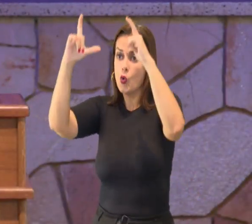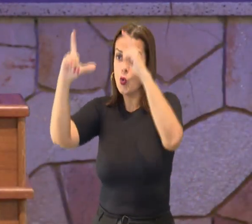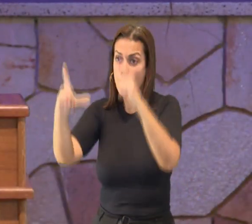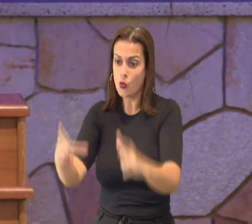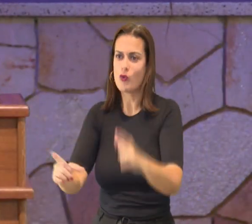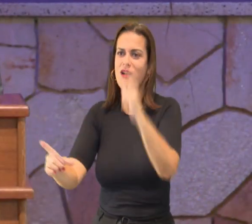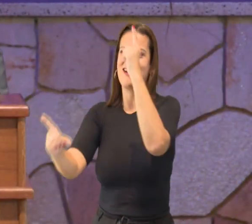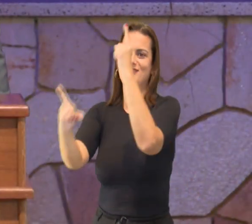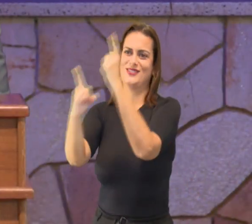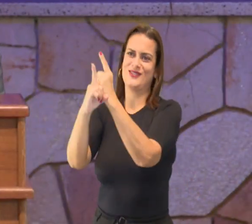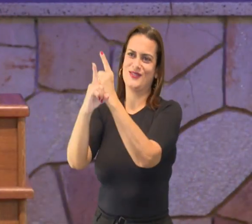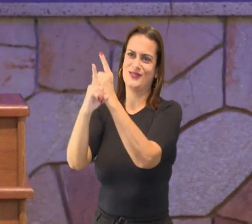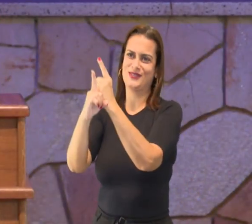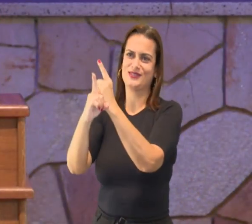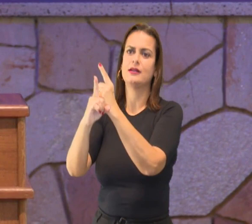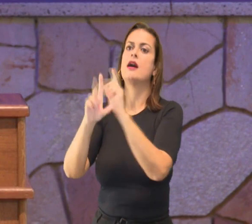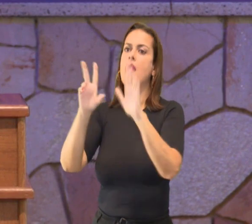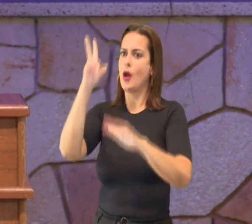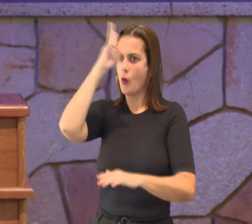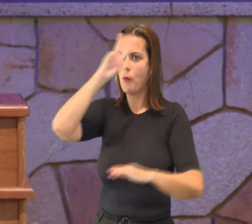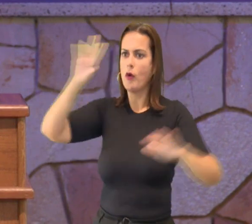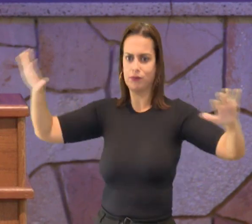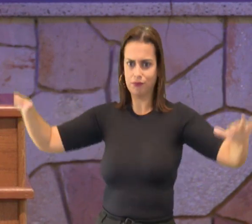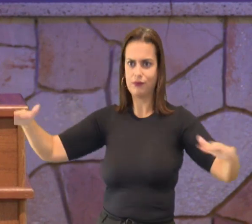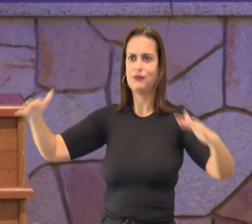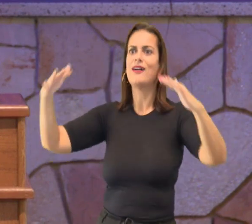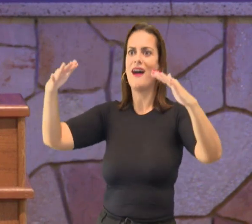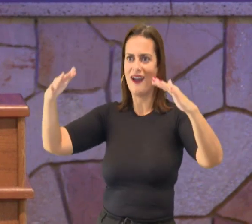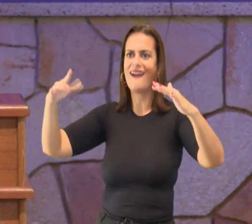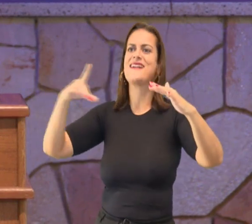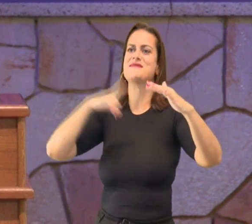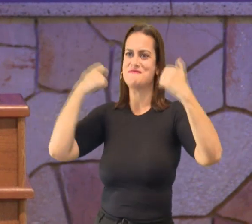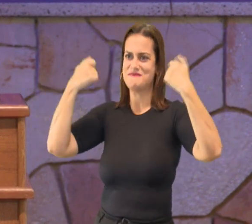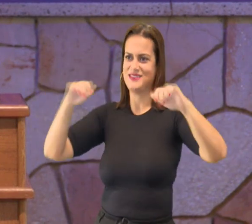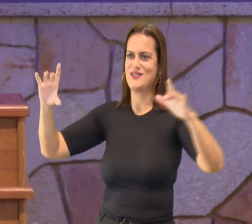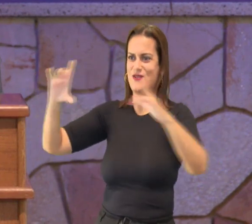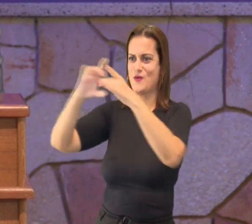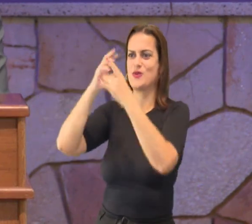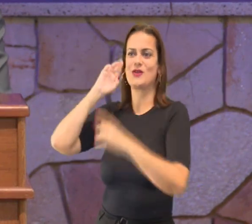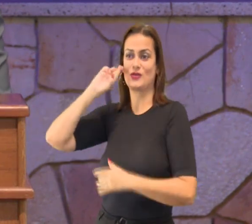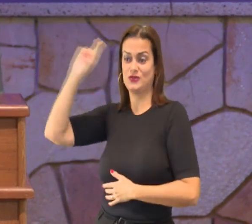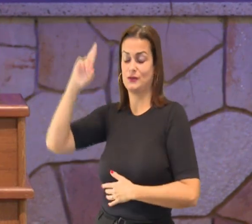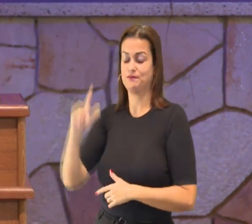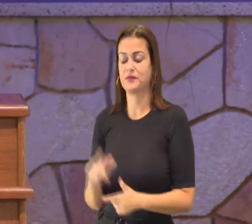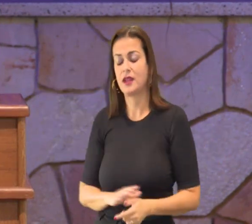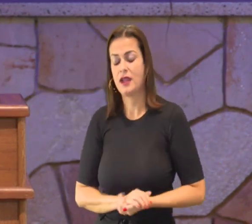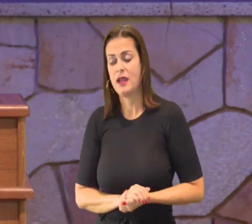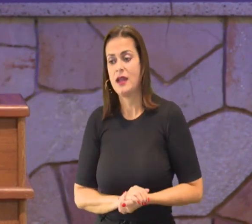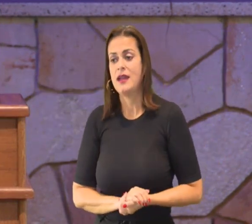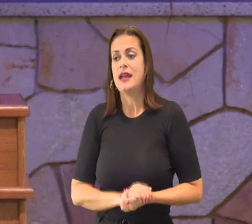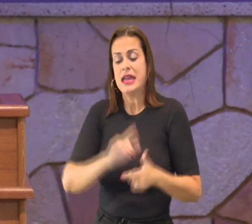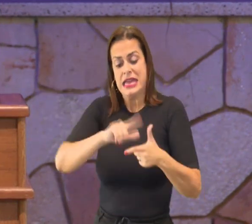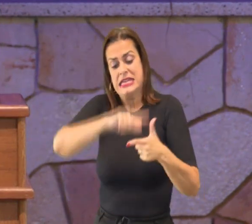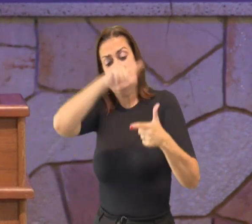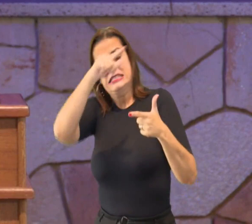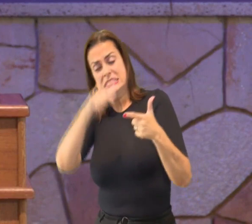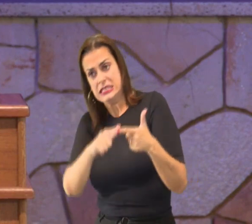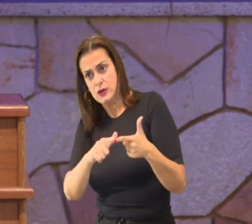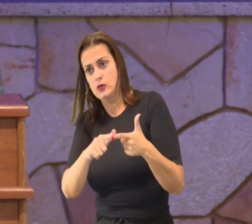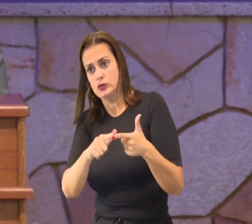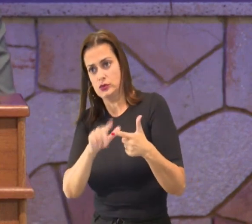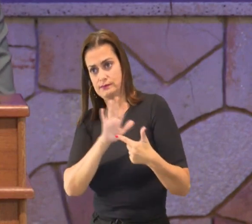traria esta lembrança para a comunhão com o Senhor. Segunda coisa que eu quero destacar com os